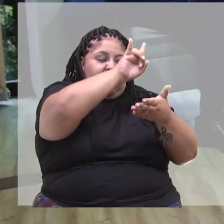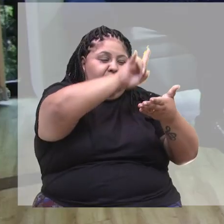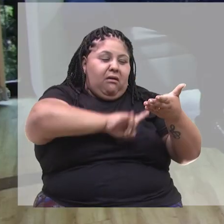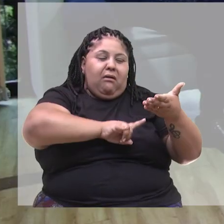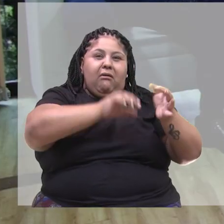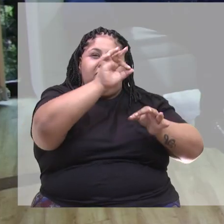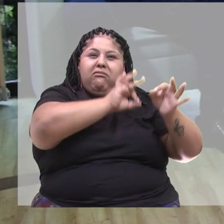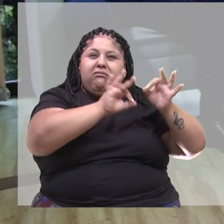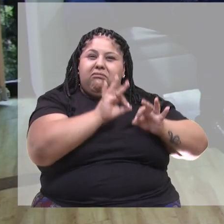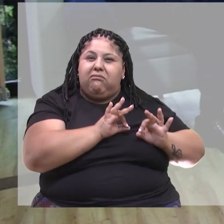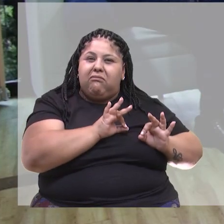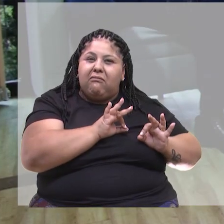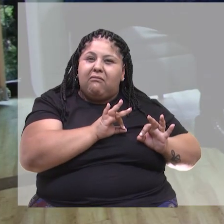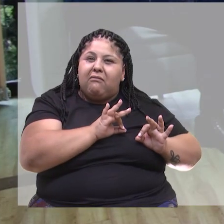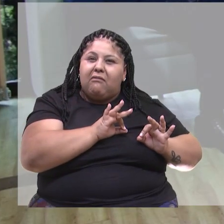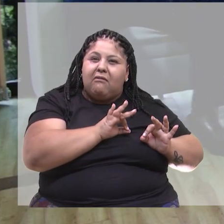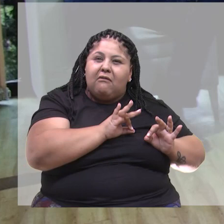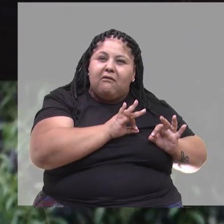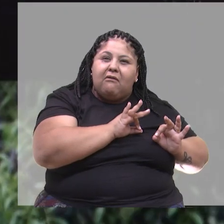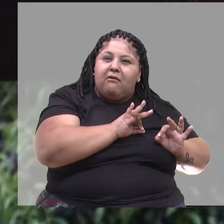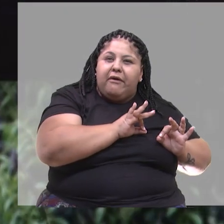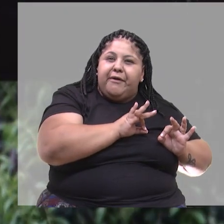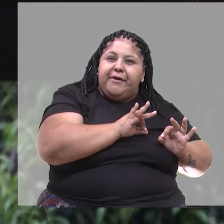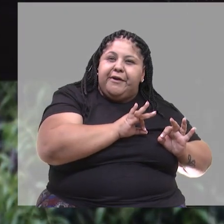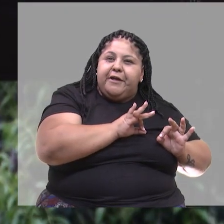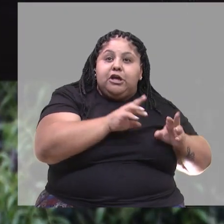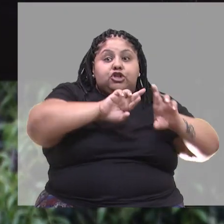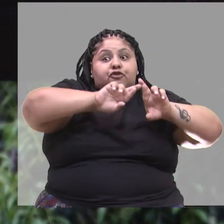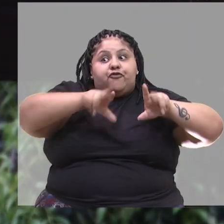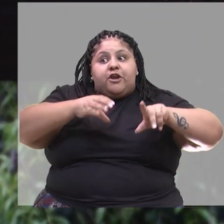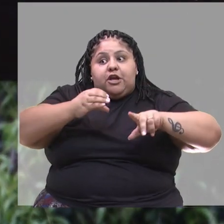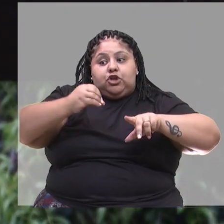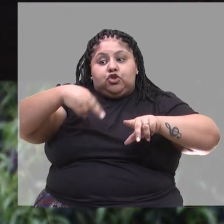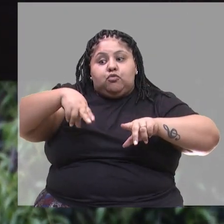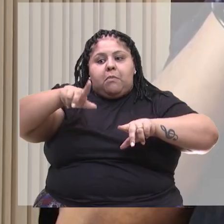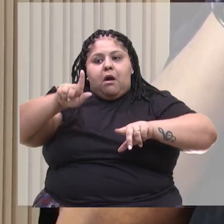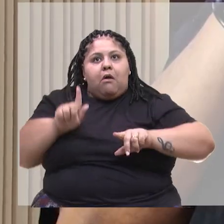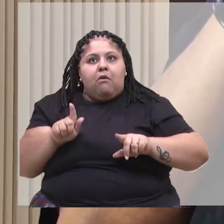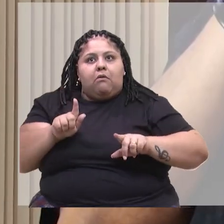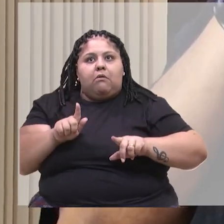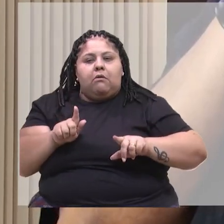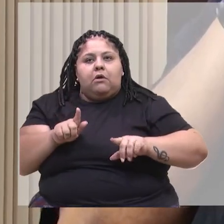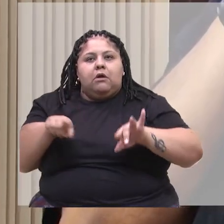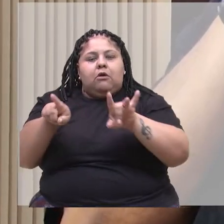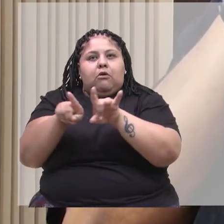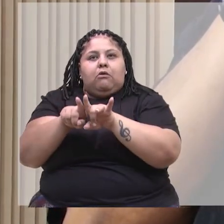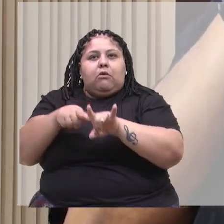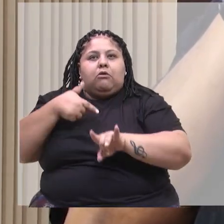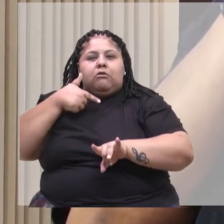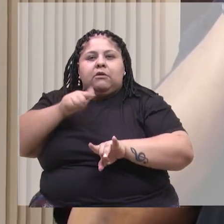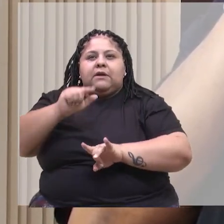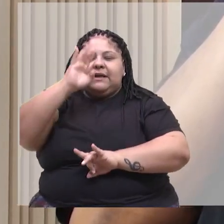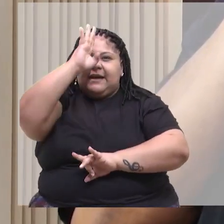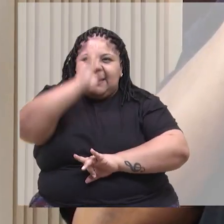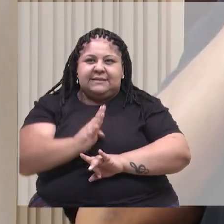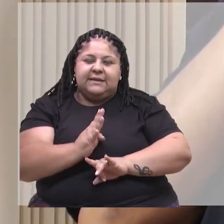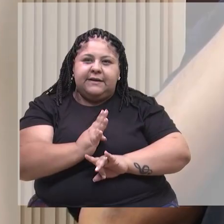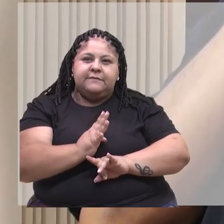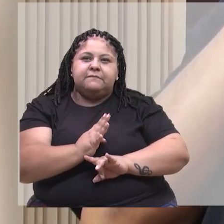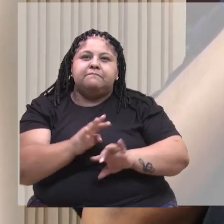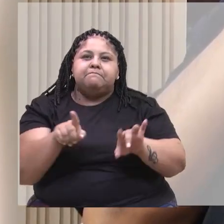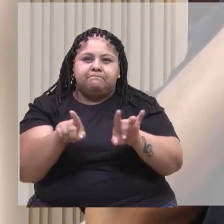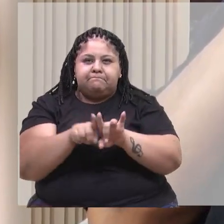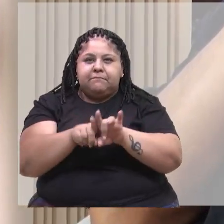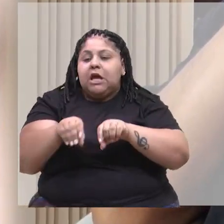documentação. Enquanto tu vai numa ONG, vai numa pessoa, tu consegue ela de graça. Porque tem várias ONGs em Caxias do